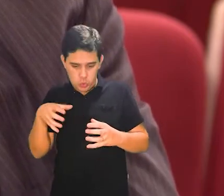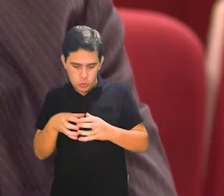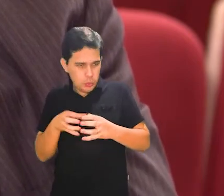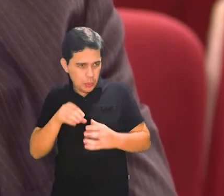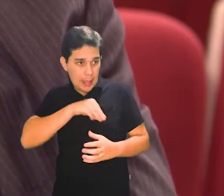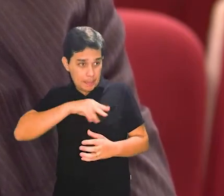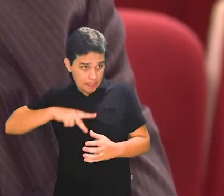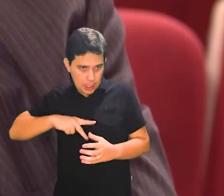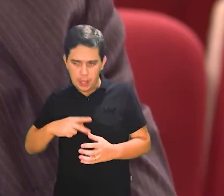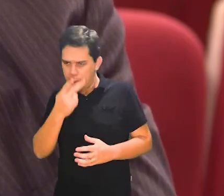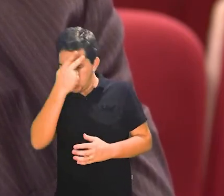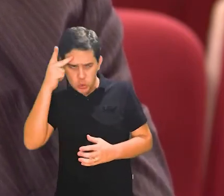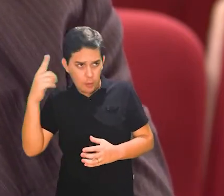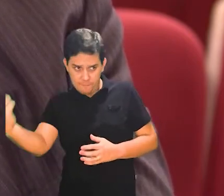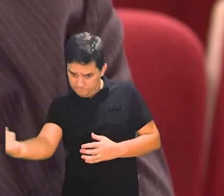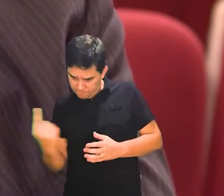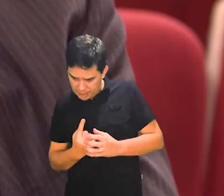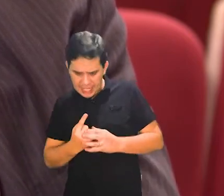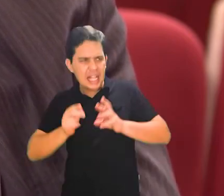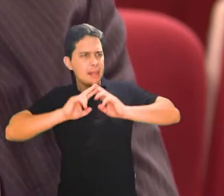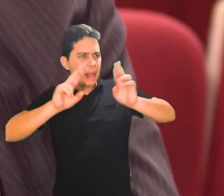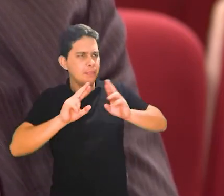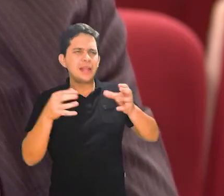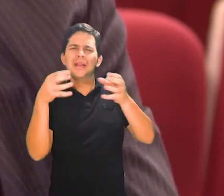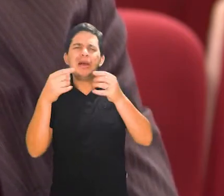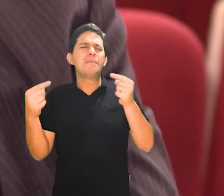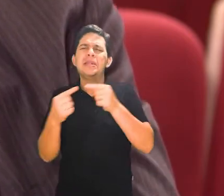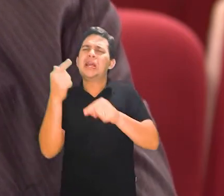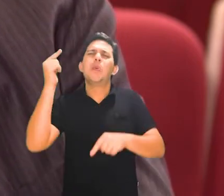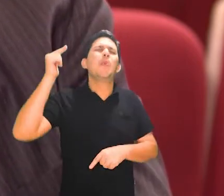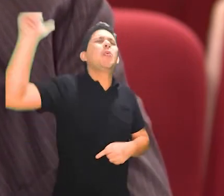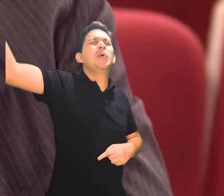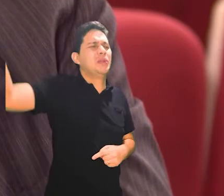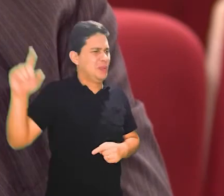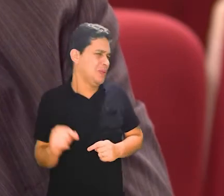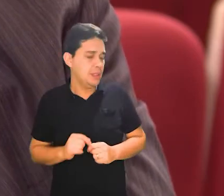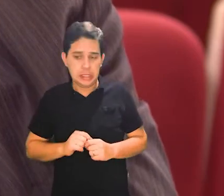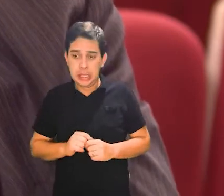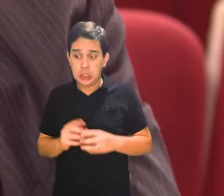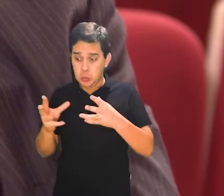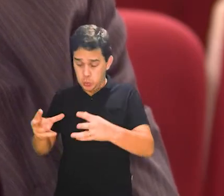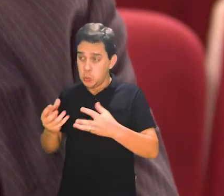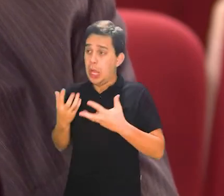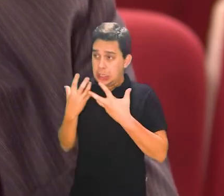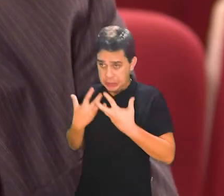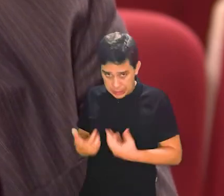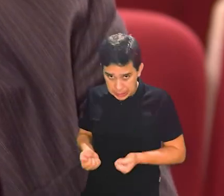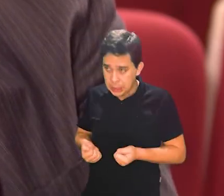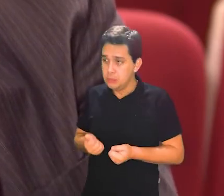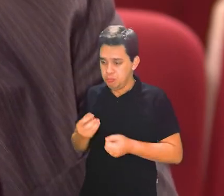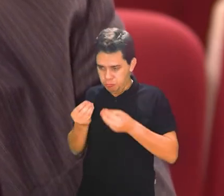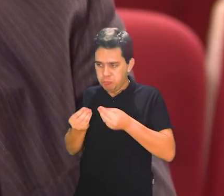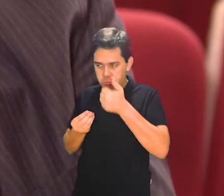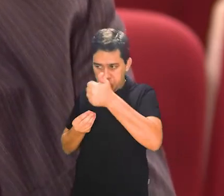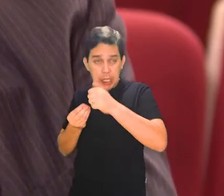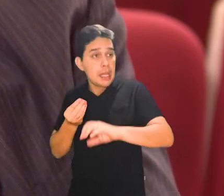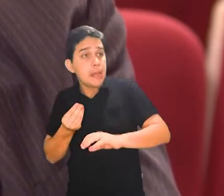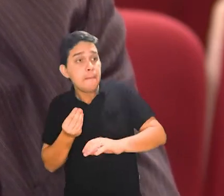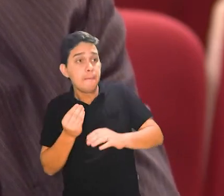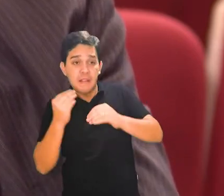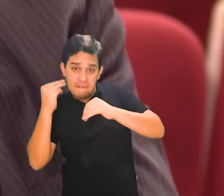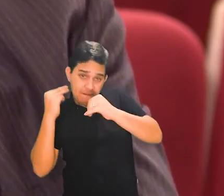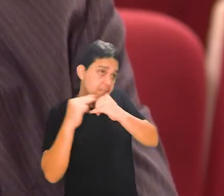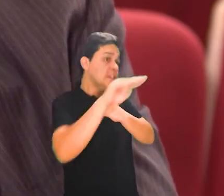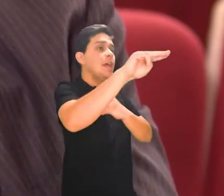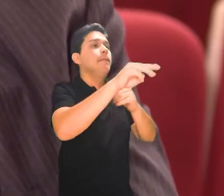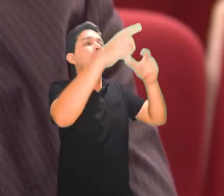Então, o nosso trabalho basicamente é esse, de estar junto da sociedade civil. A ouvidoria é o principal canal em